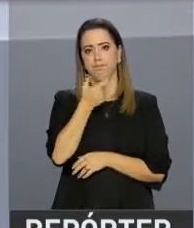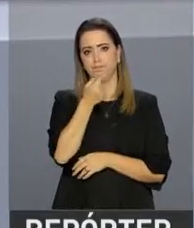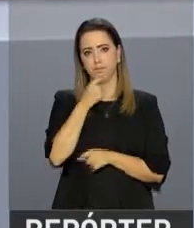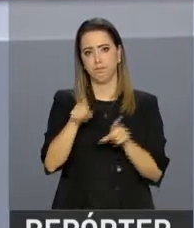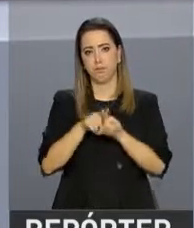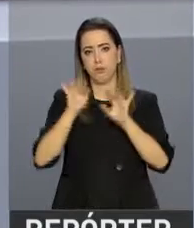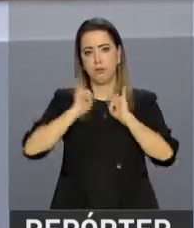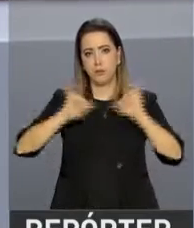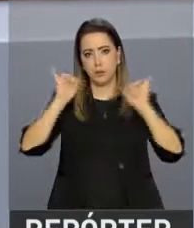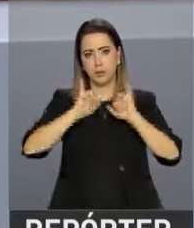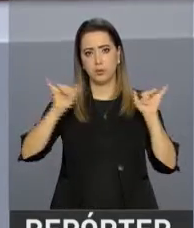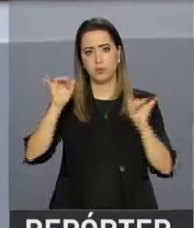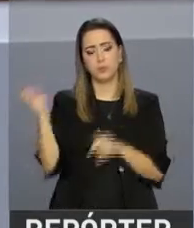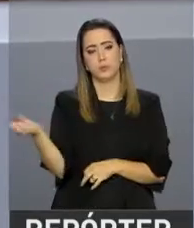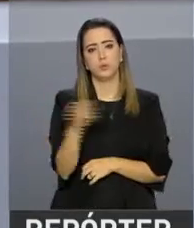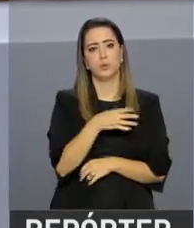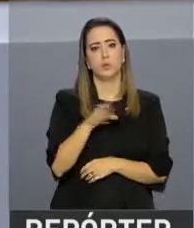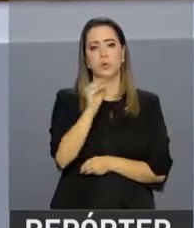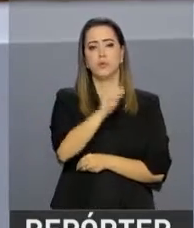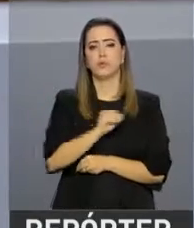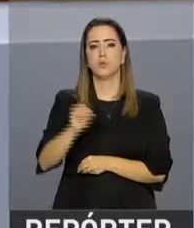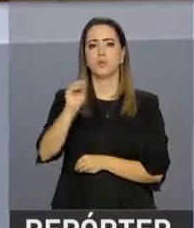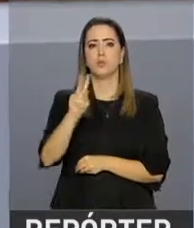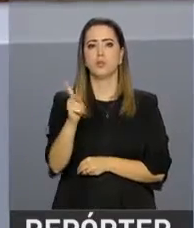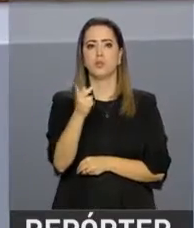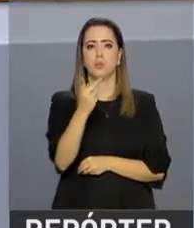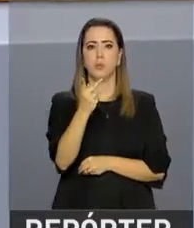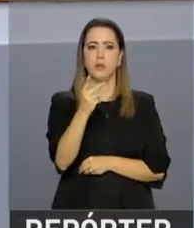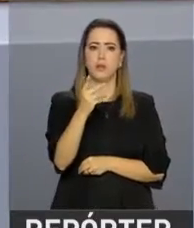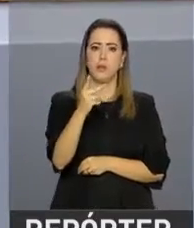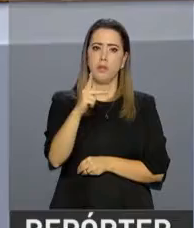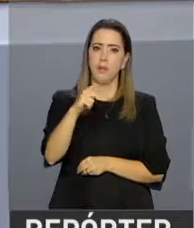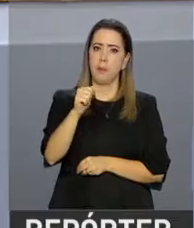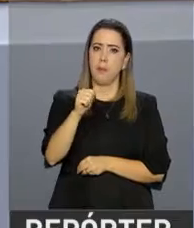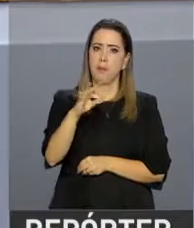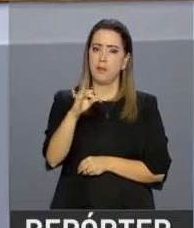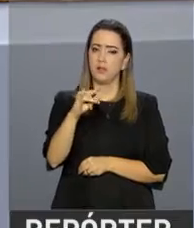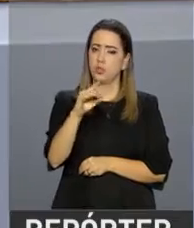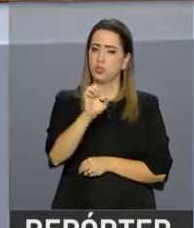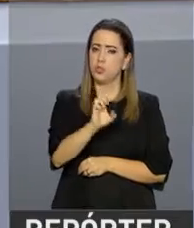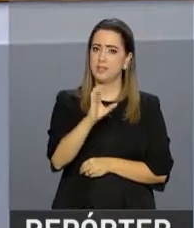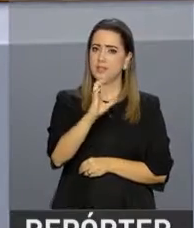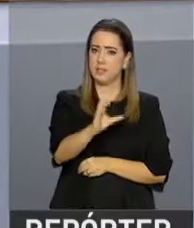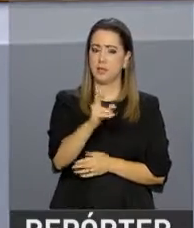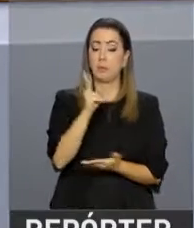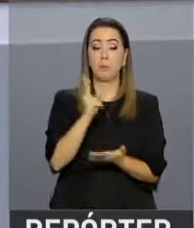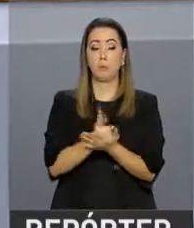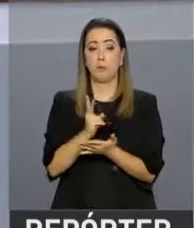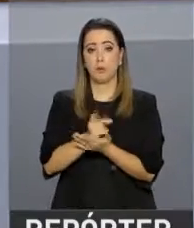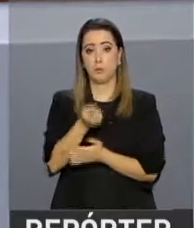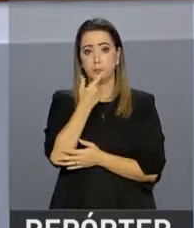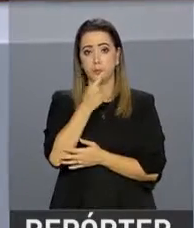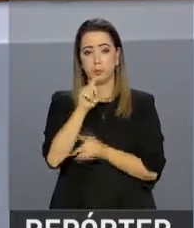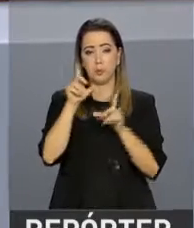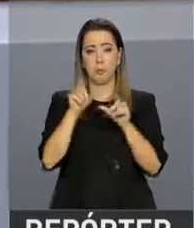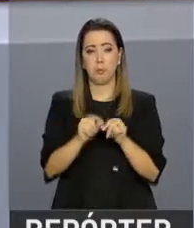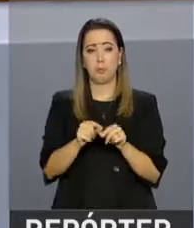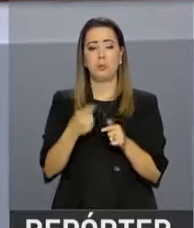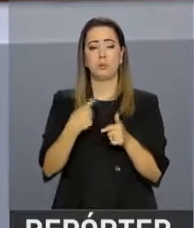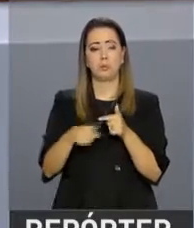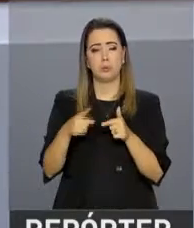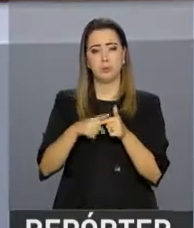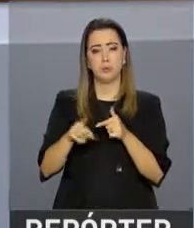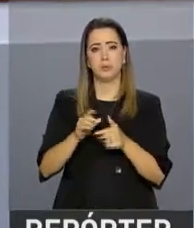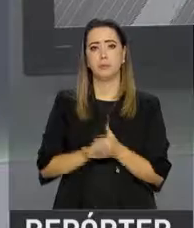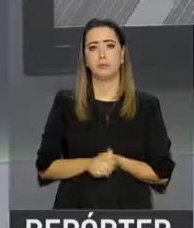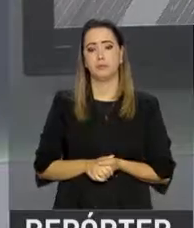foi anunciada a incorporação de novas terapias para hepatite C. As novas drogas têm a mesma eficácia, mas provocam menos efeitos